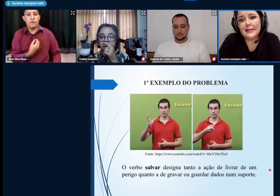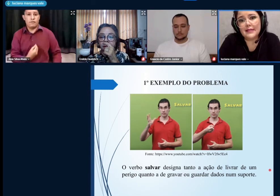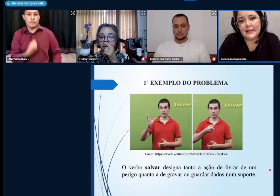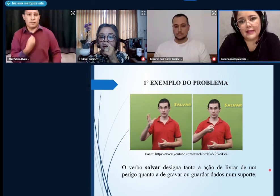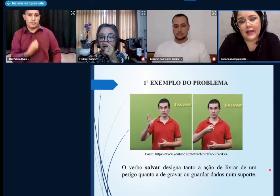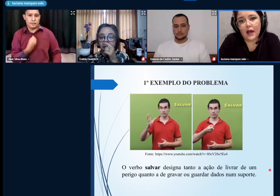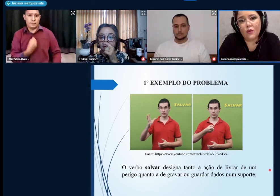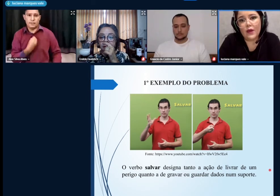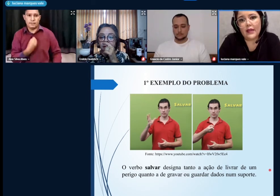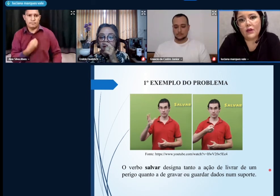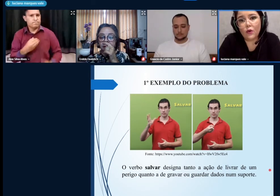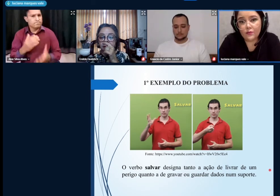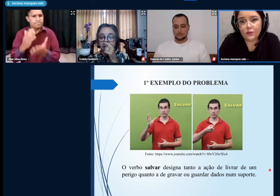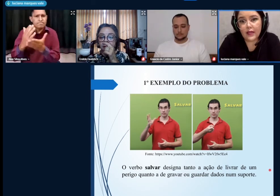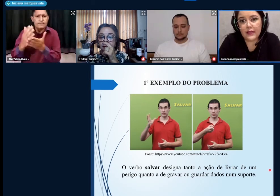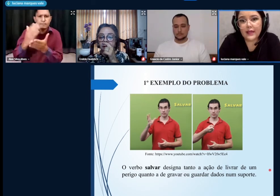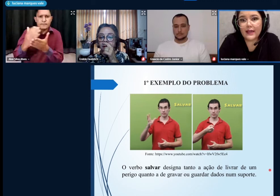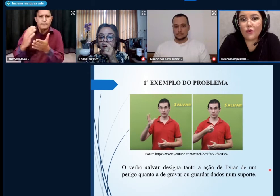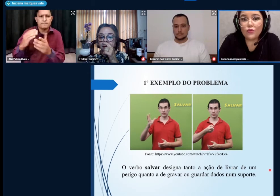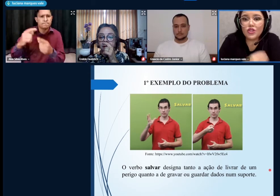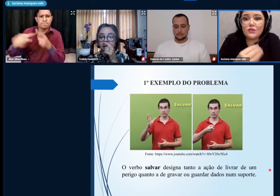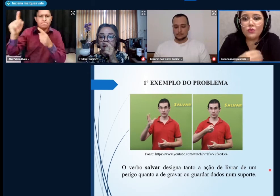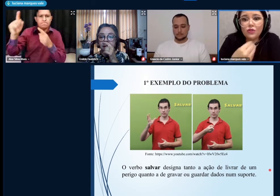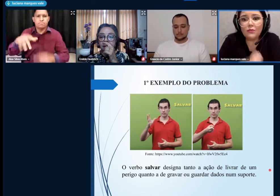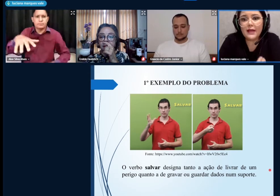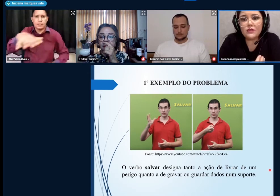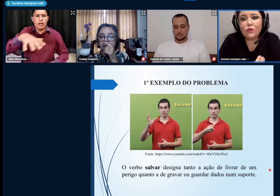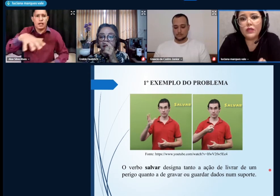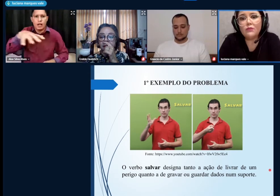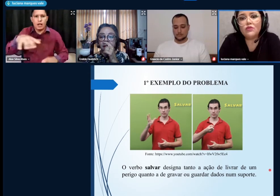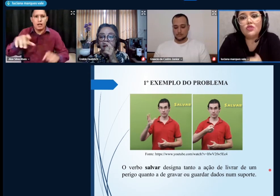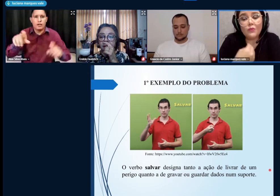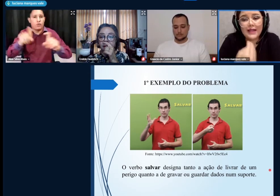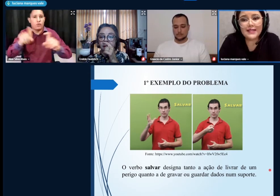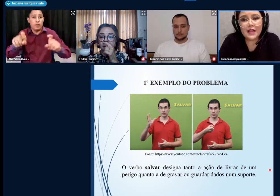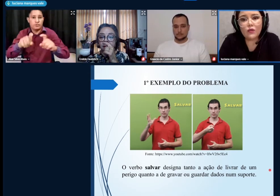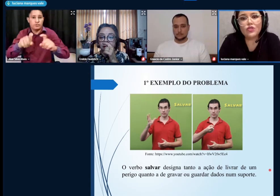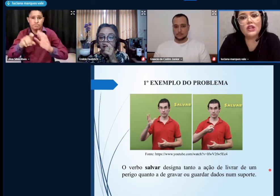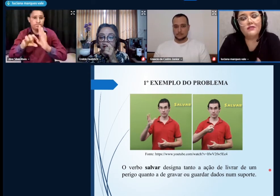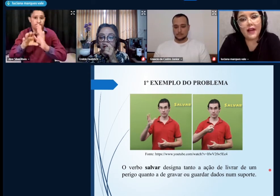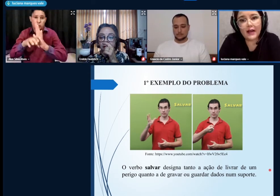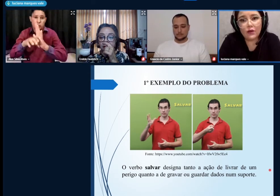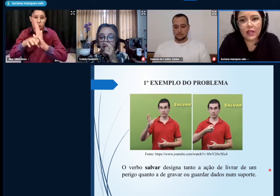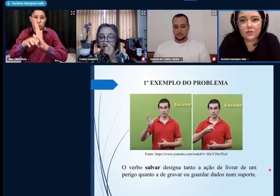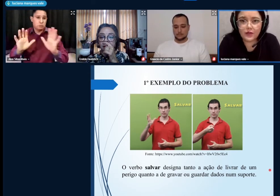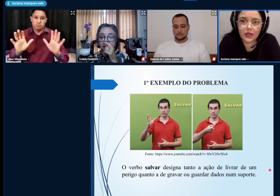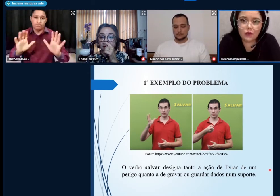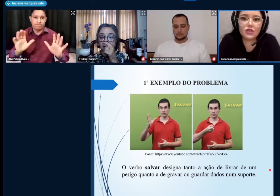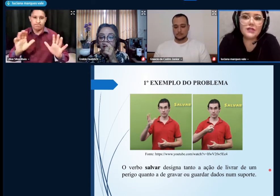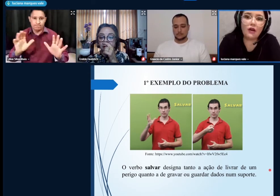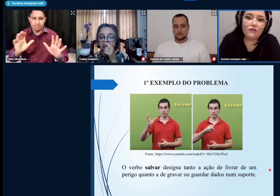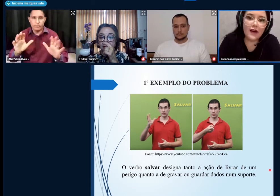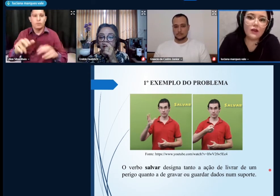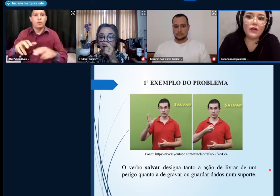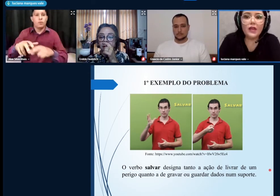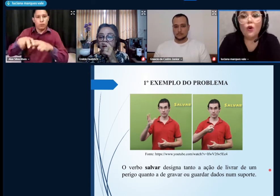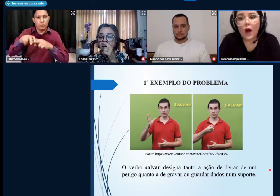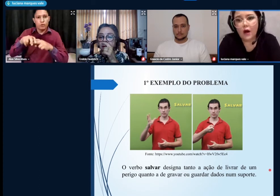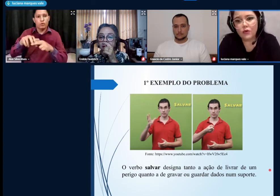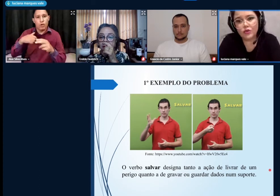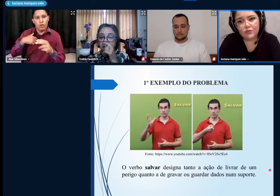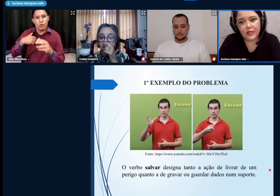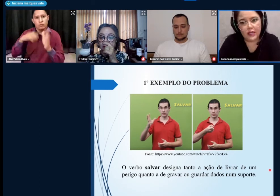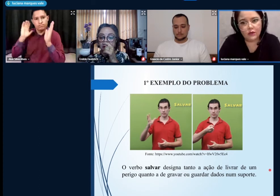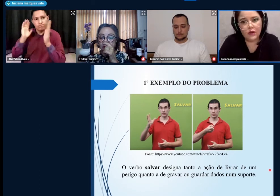Contudo, esse sinal, ele condiz muito mais com o termo de uma ação, de livrar alguém de perigo, de salvar alguém